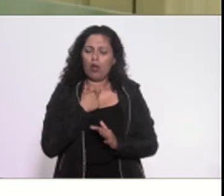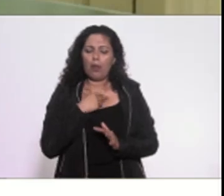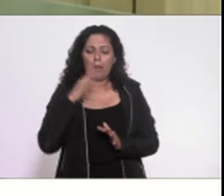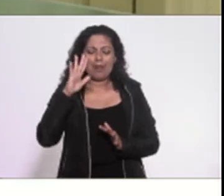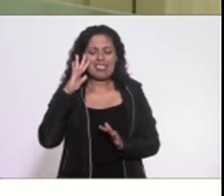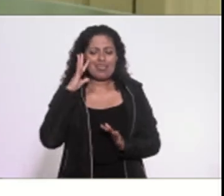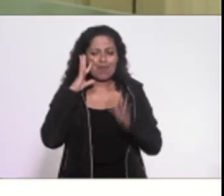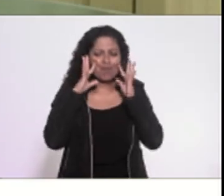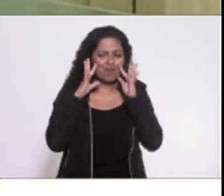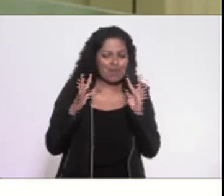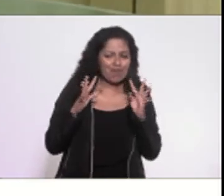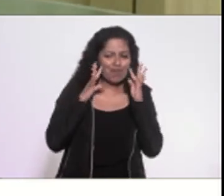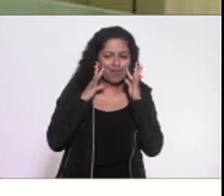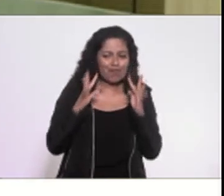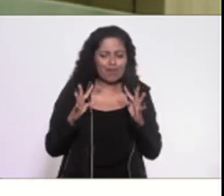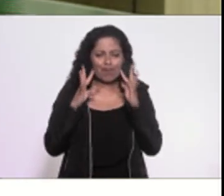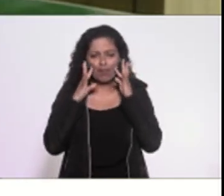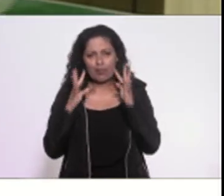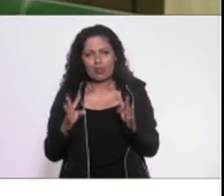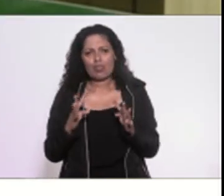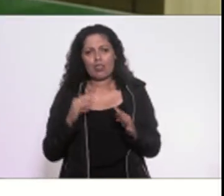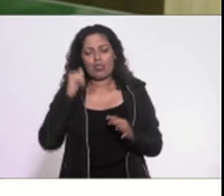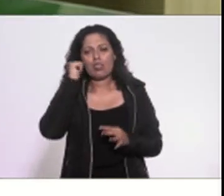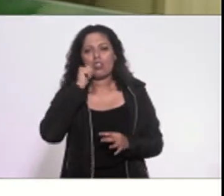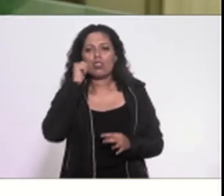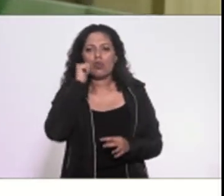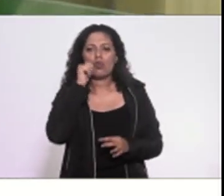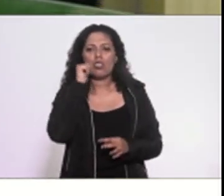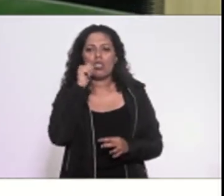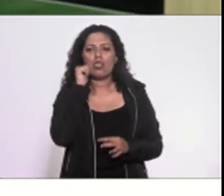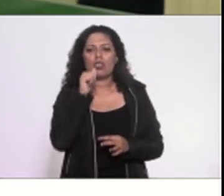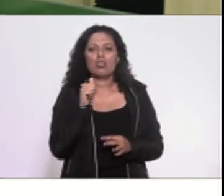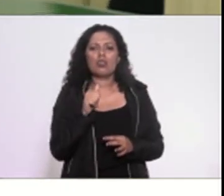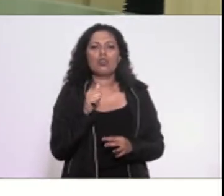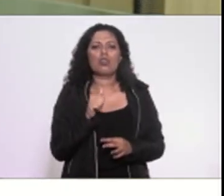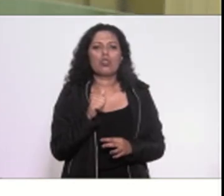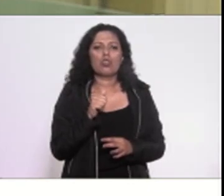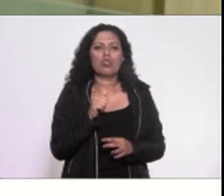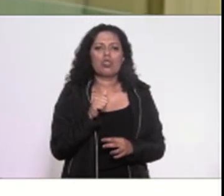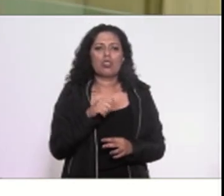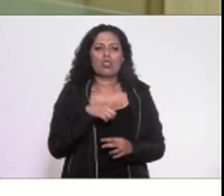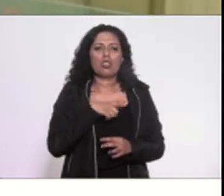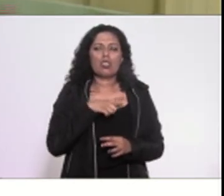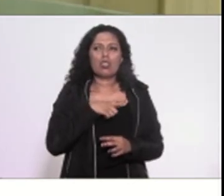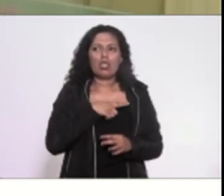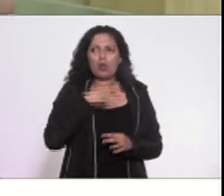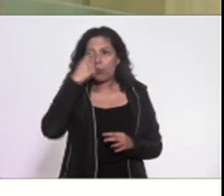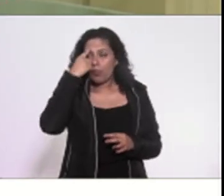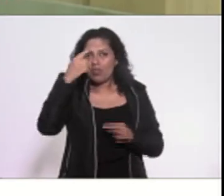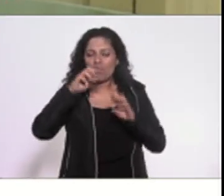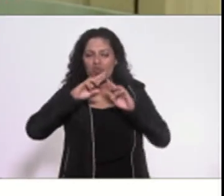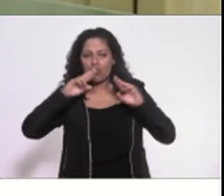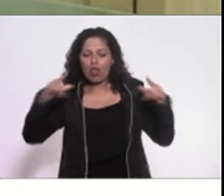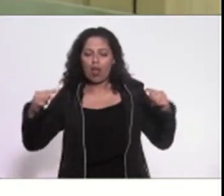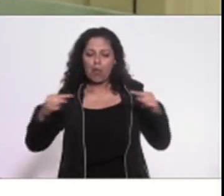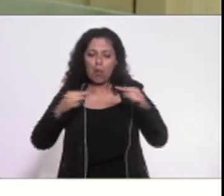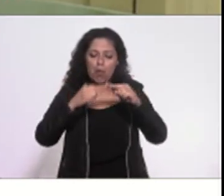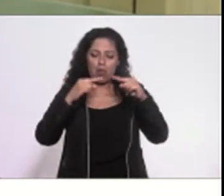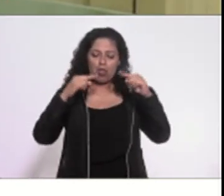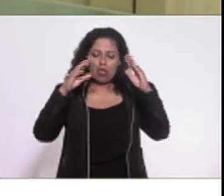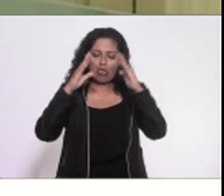Me chamou muita atenção as mulheres, né, com essa crítica à casa-abrigo, né,